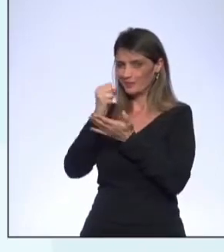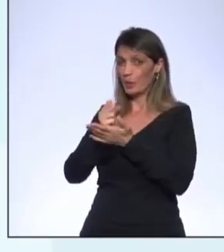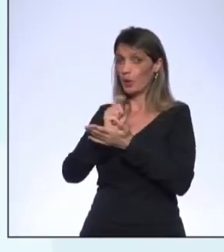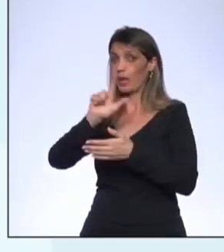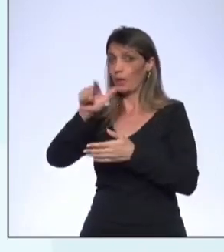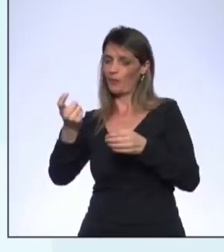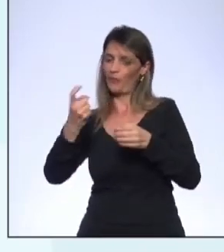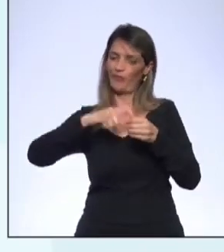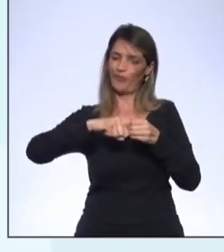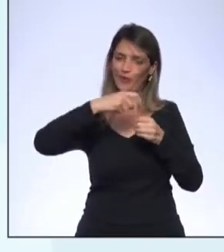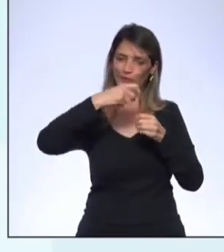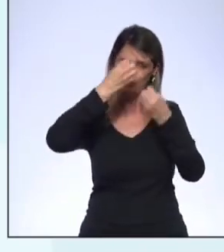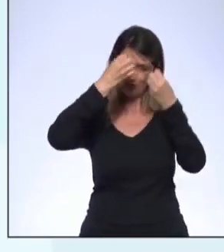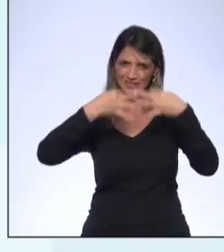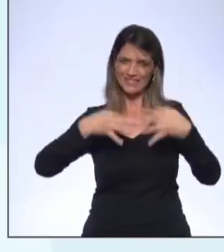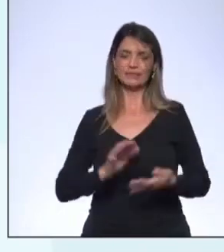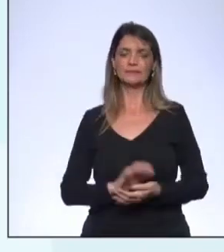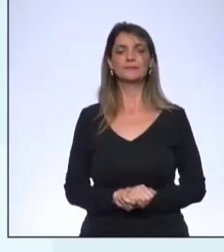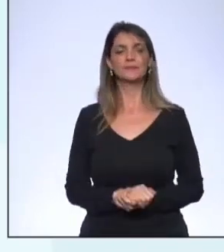para vocês.